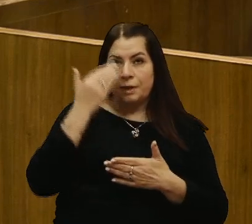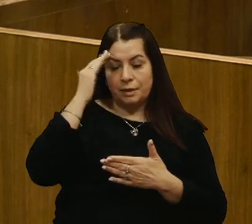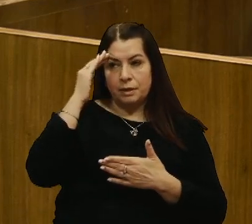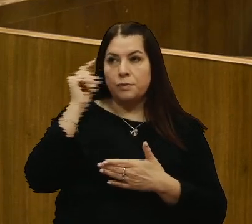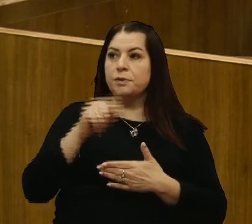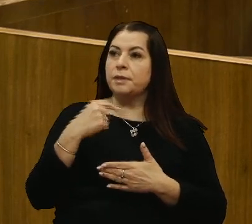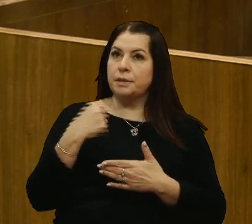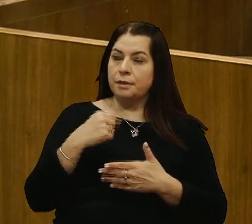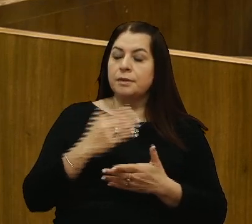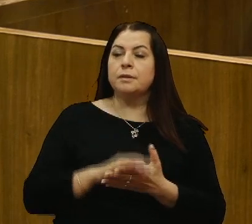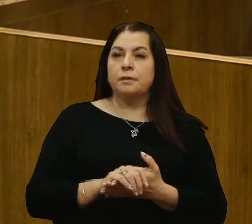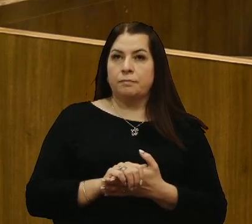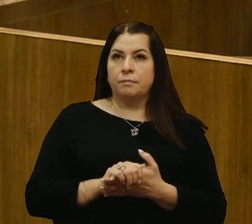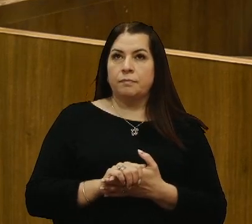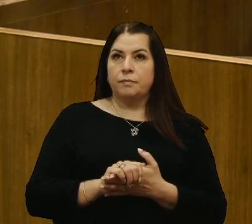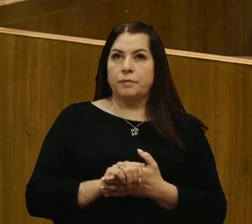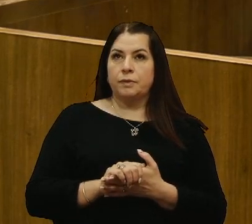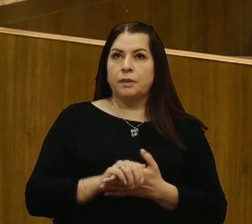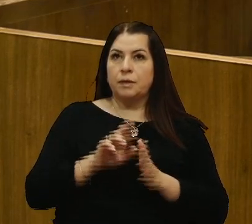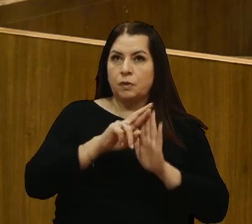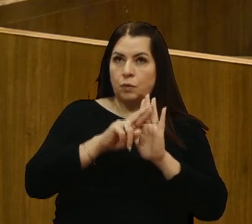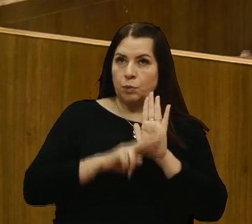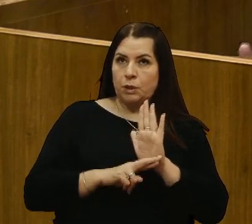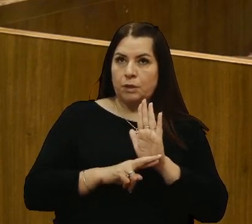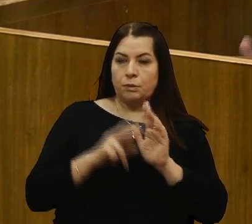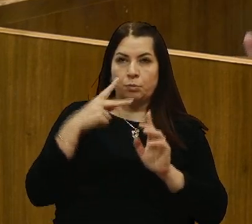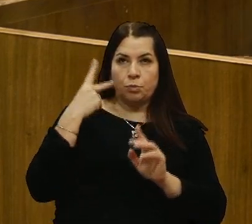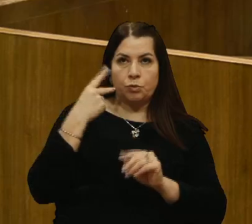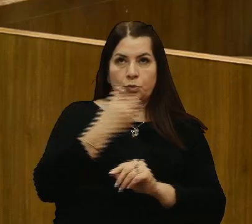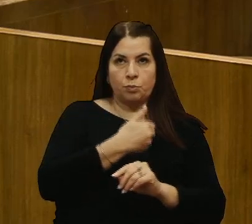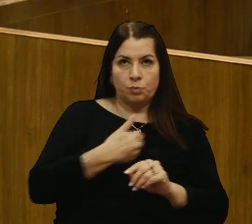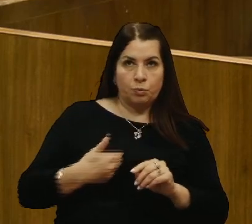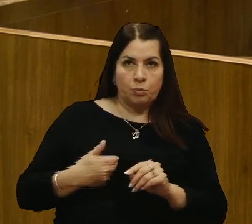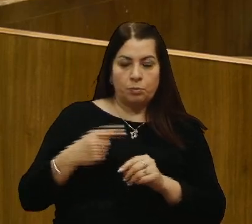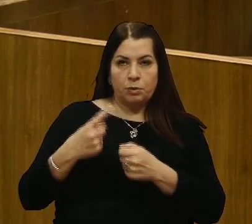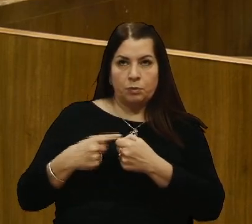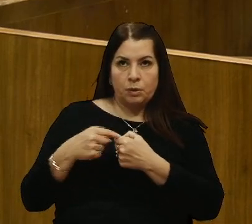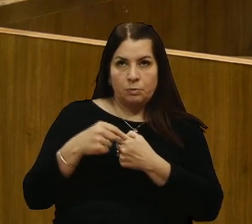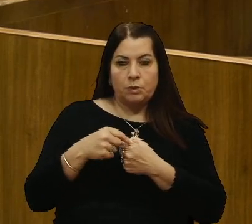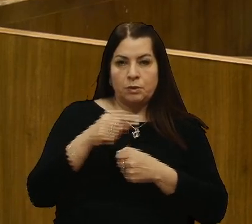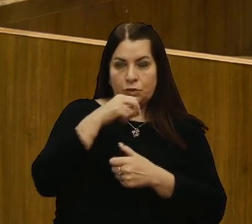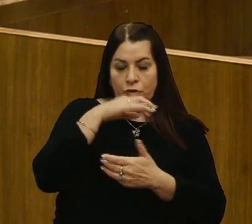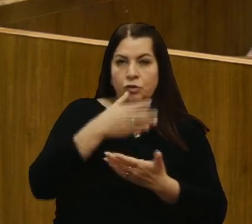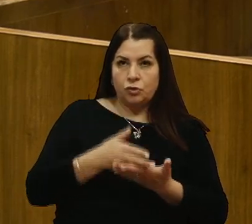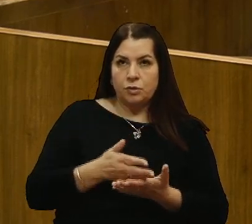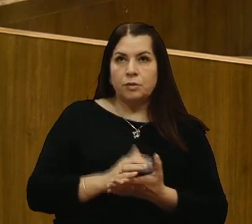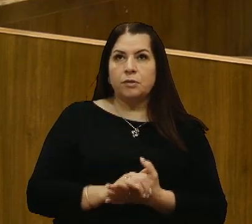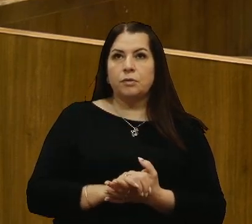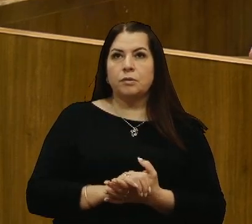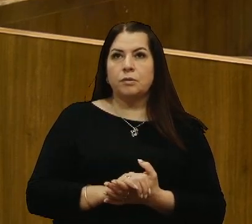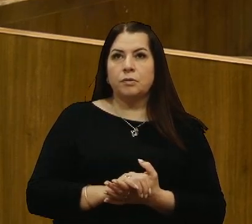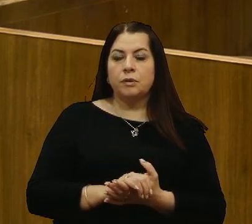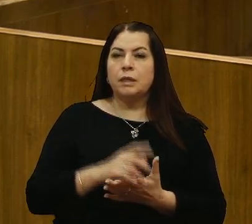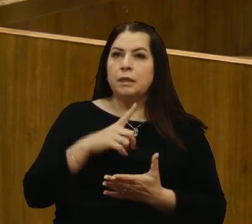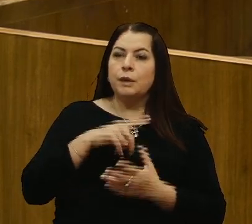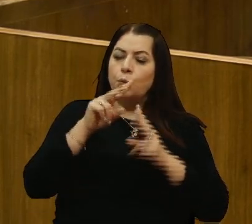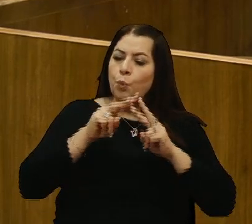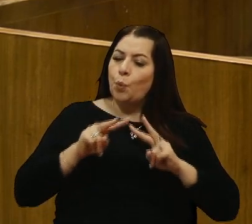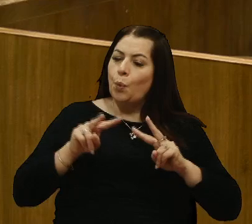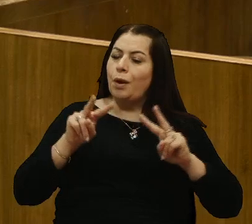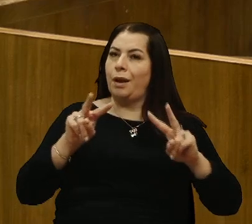ser necessário que as diretrizes das políticas públicas do município de Caxias do Sul tenham um